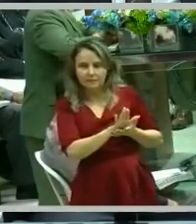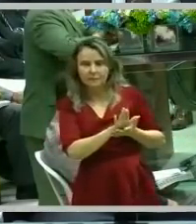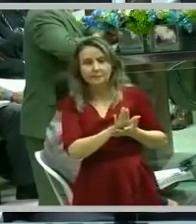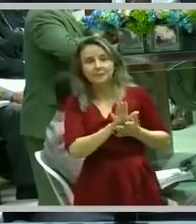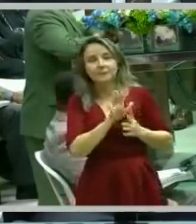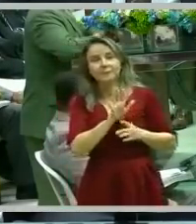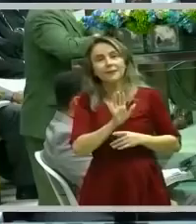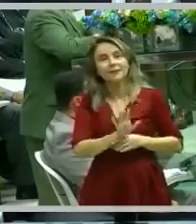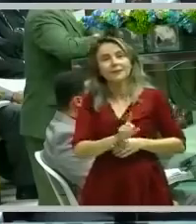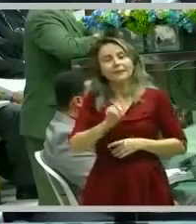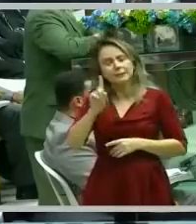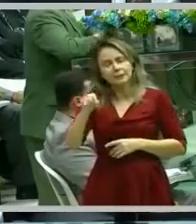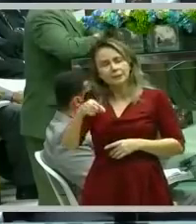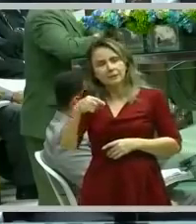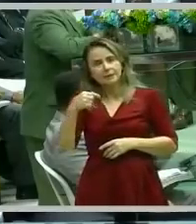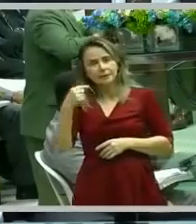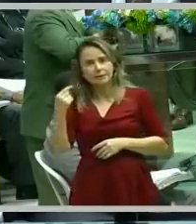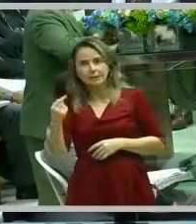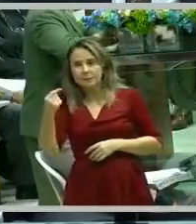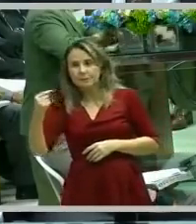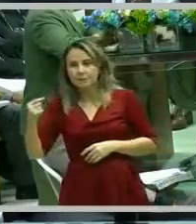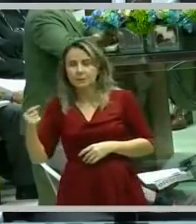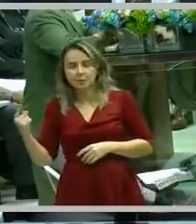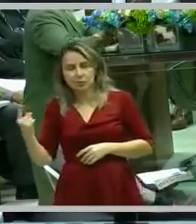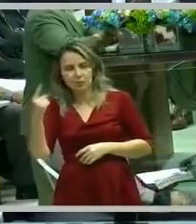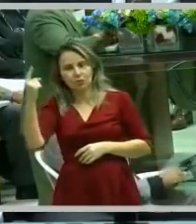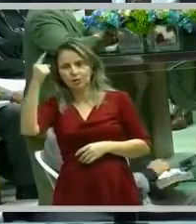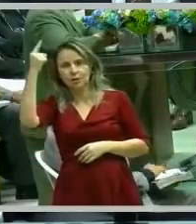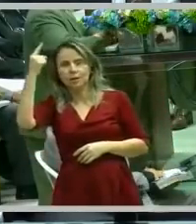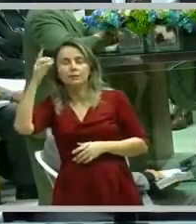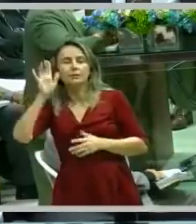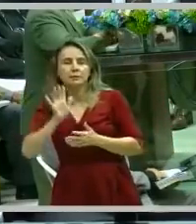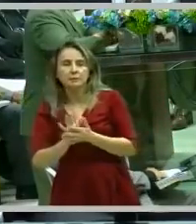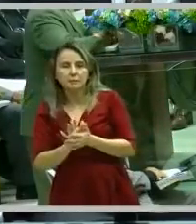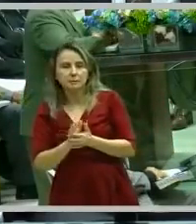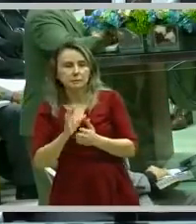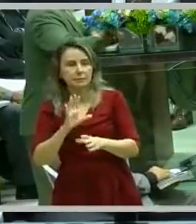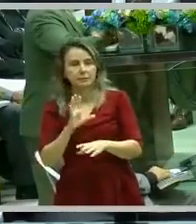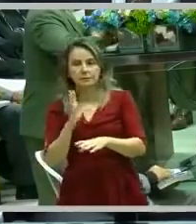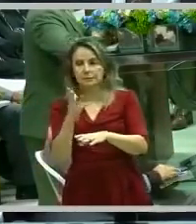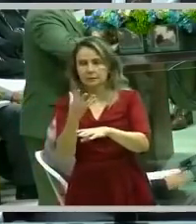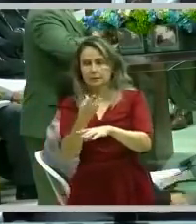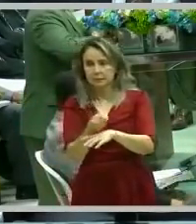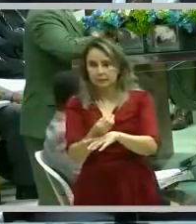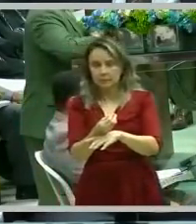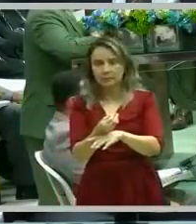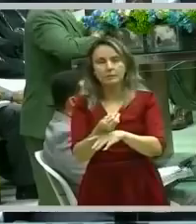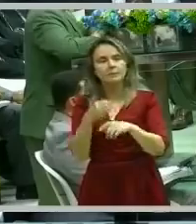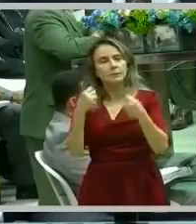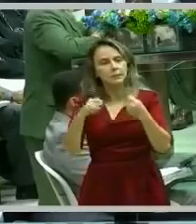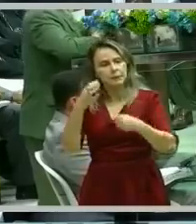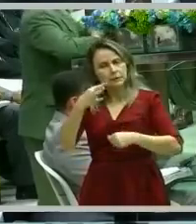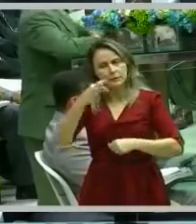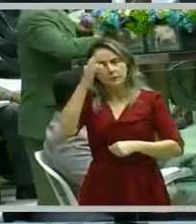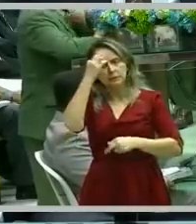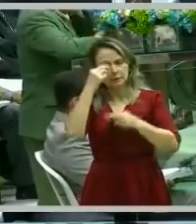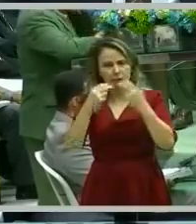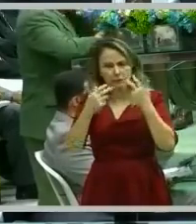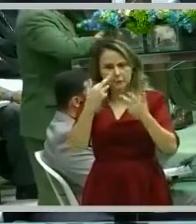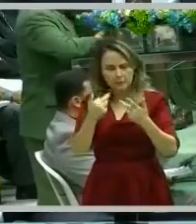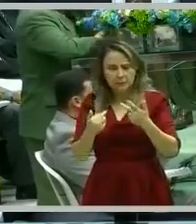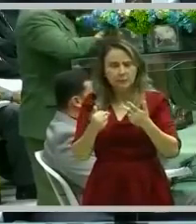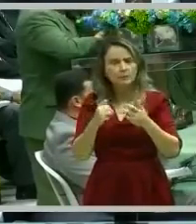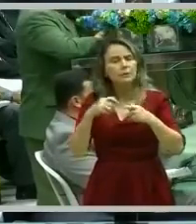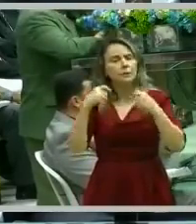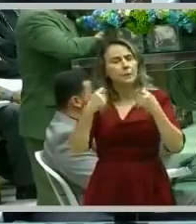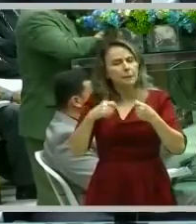grande, o gigante da estrutura. A igreja, o batismo com o Espírito Santo serve para vencer o urso. O batismo com o Espírito Santo ajuda a